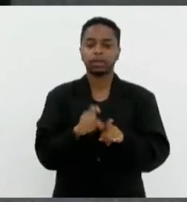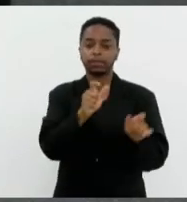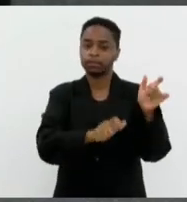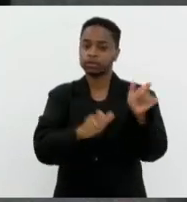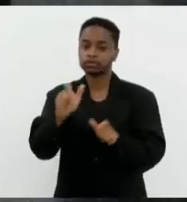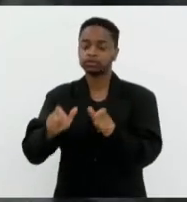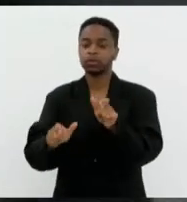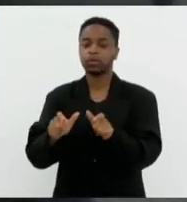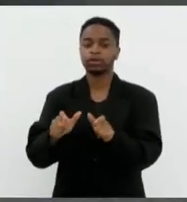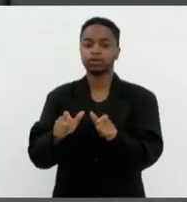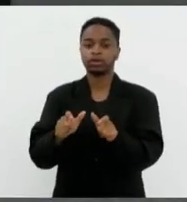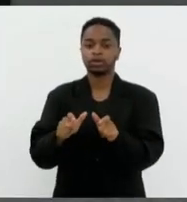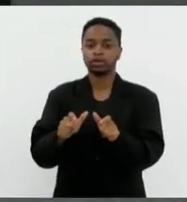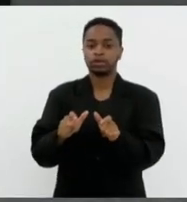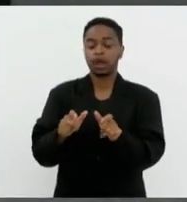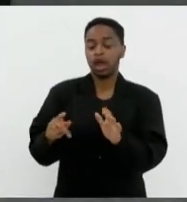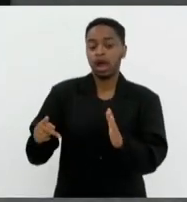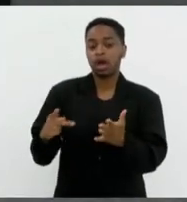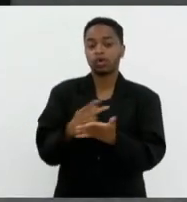têm as suas vidas